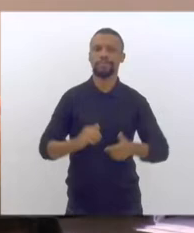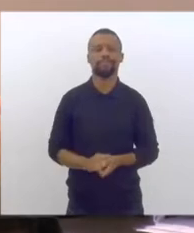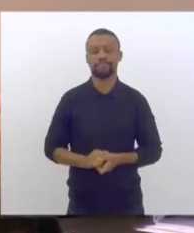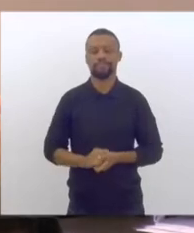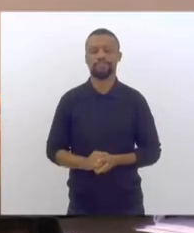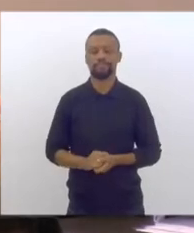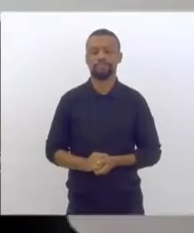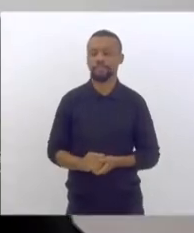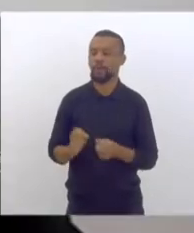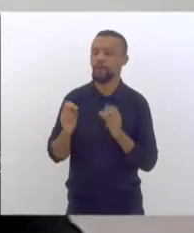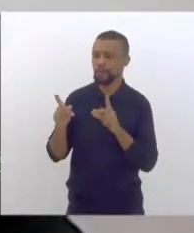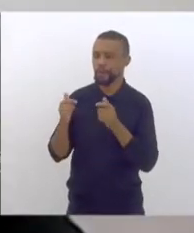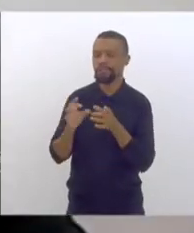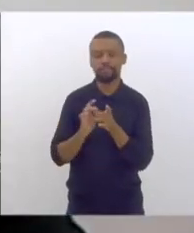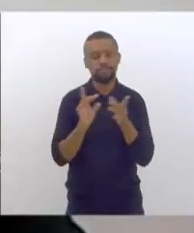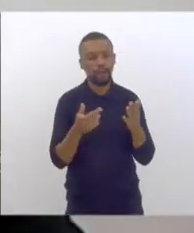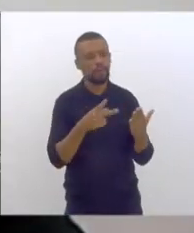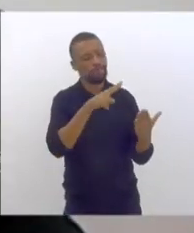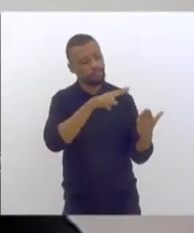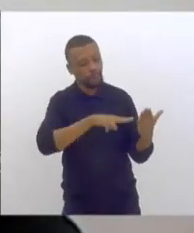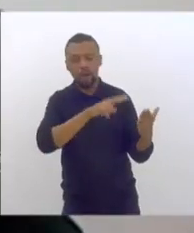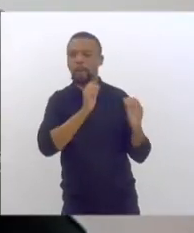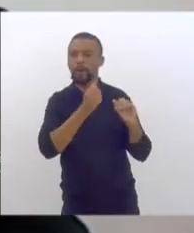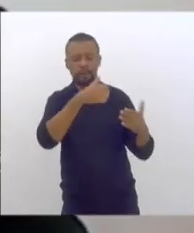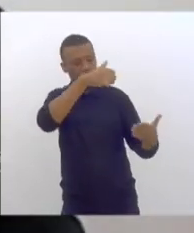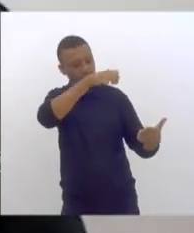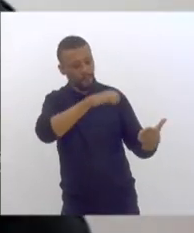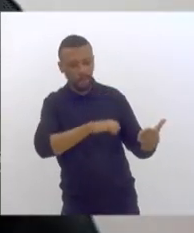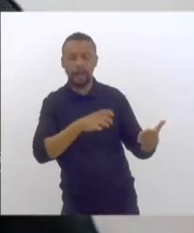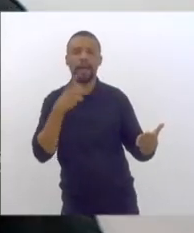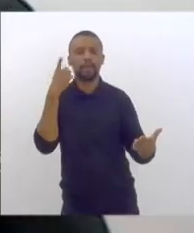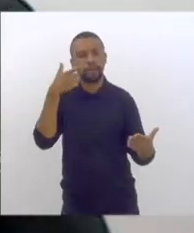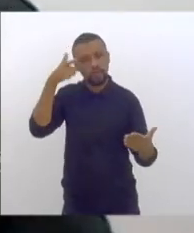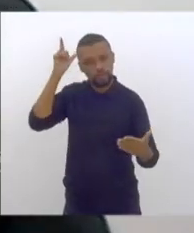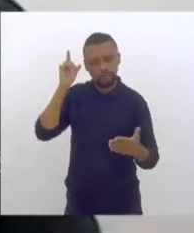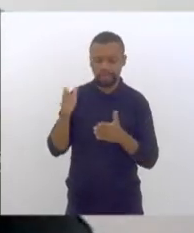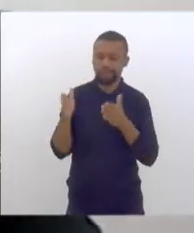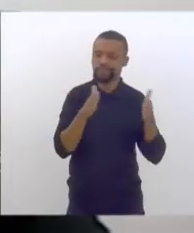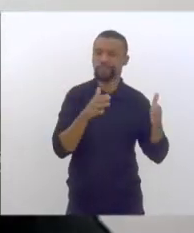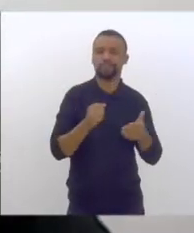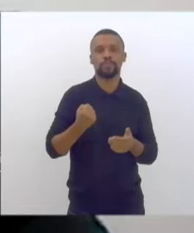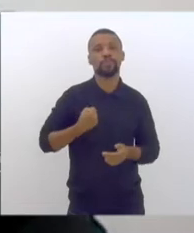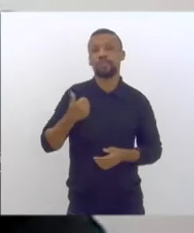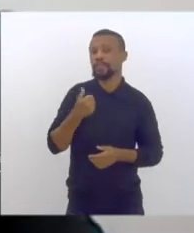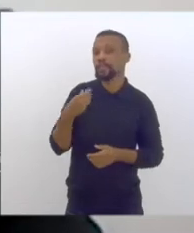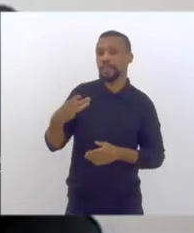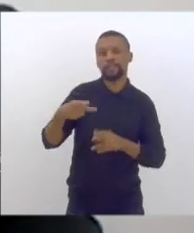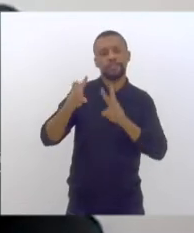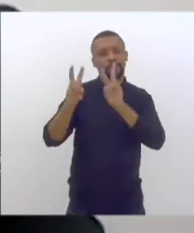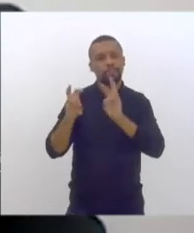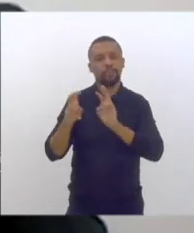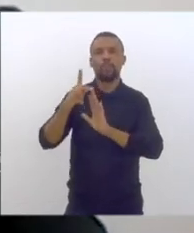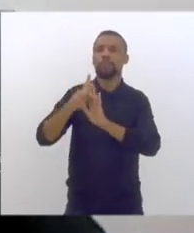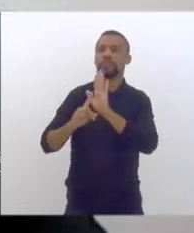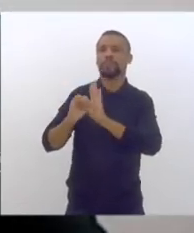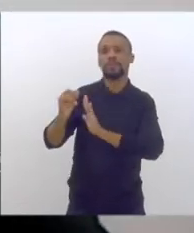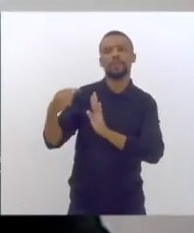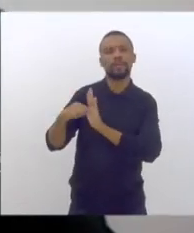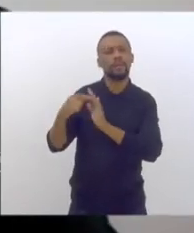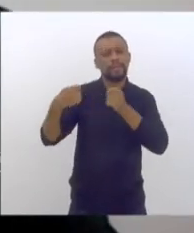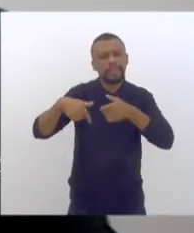o prefeito conseguiu da visto então Deputado Luiz Paulo número 13 da pauta projeto de lei